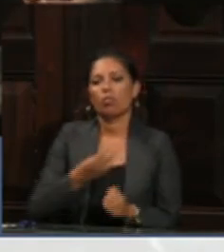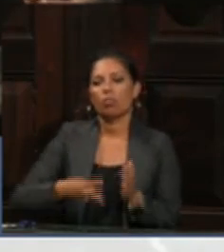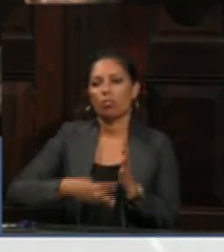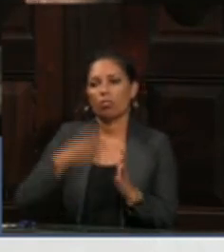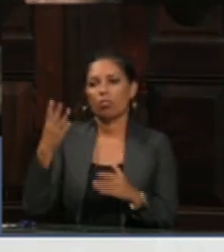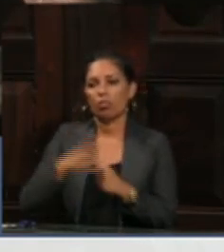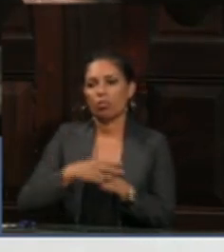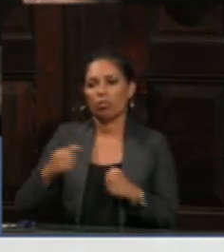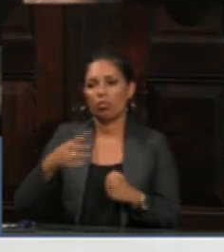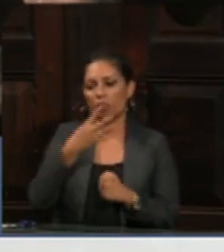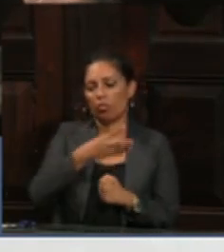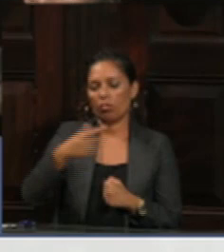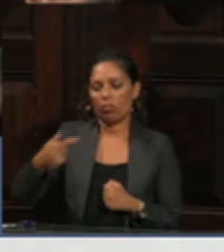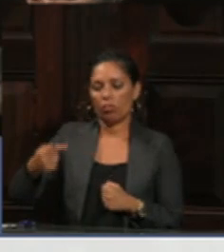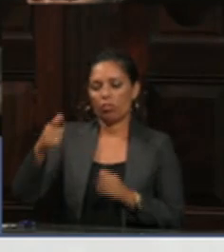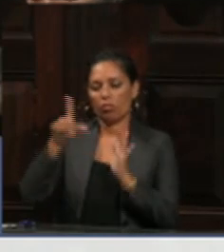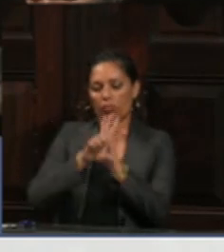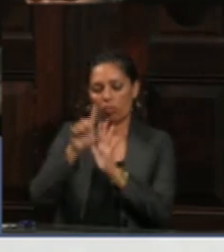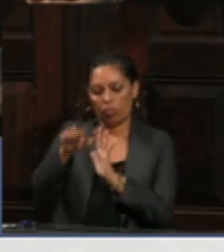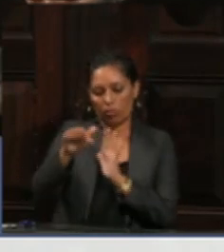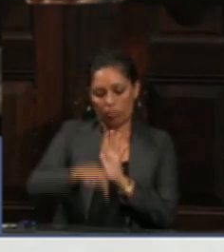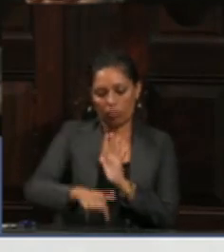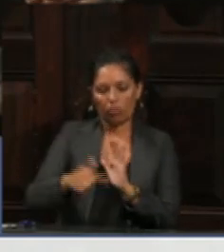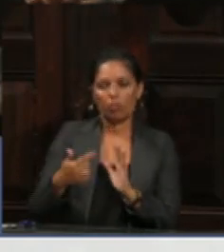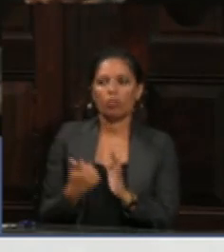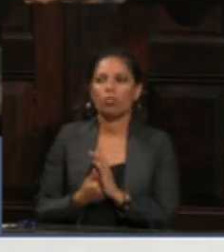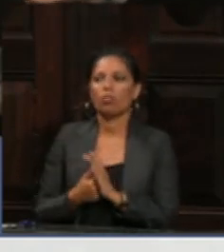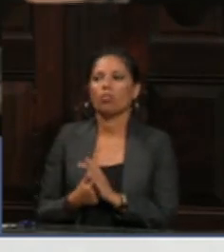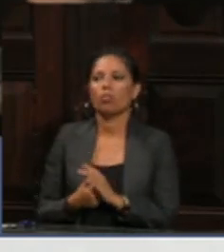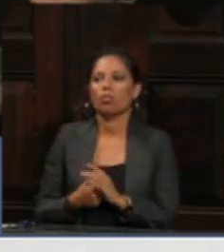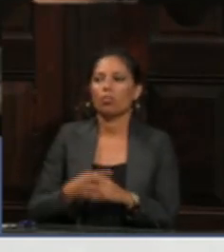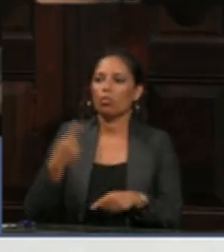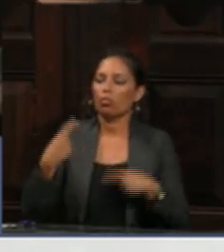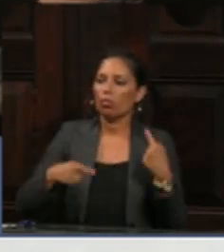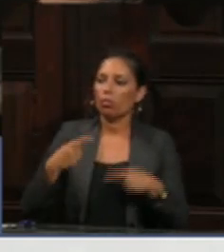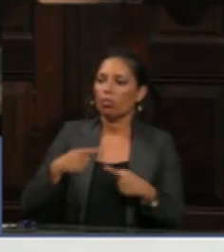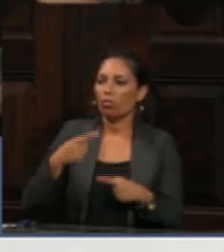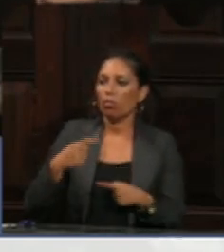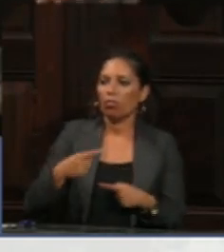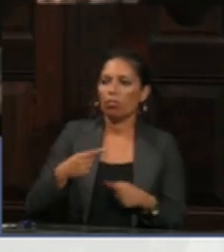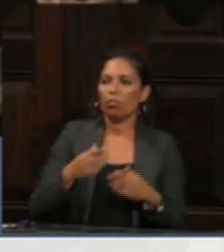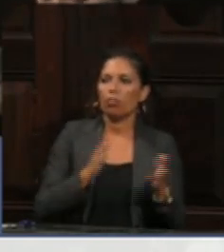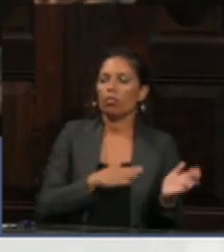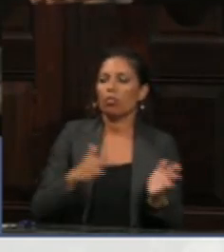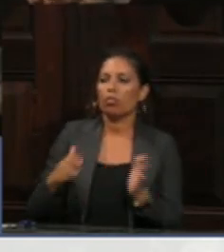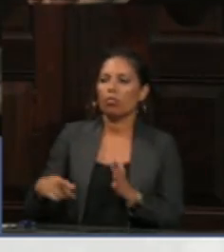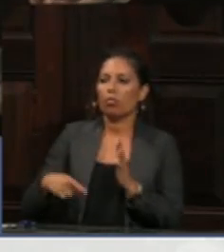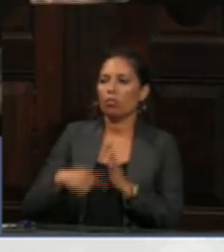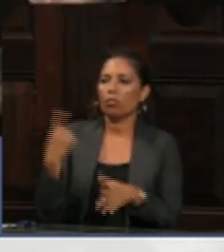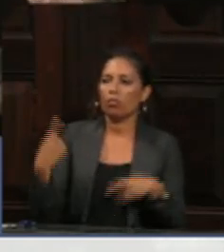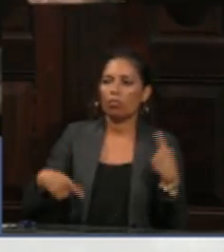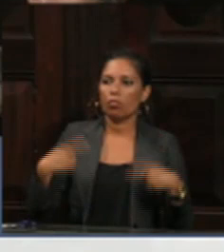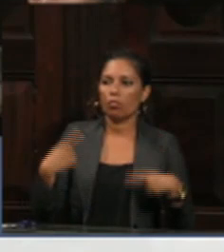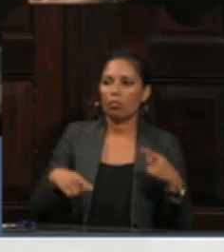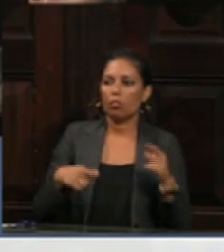3º do artigo 47 do Regimento Interno, em tramitação ordinária e votação em primeira